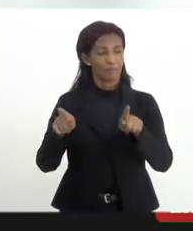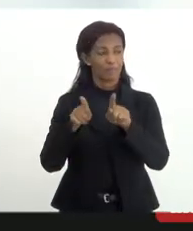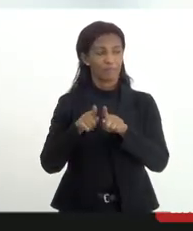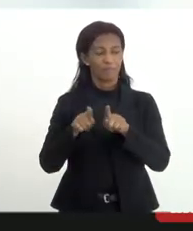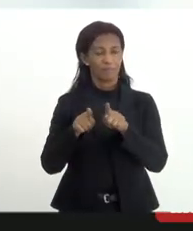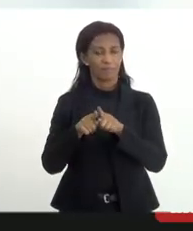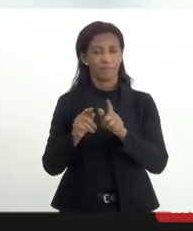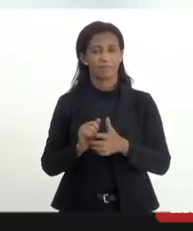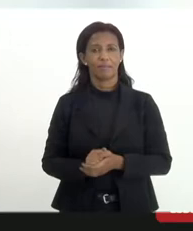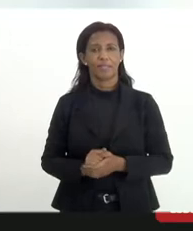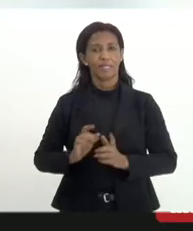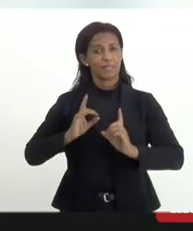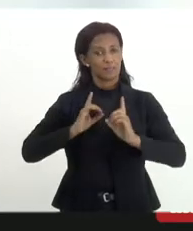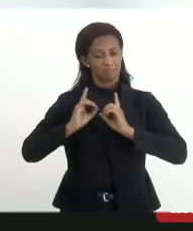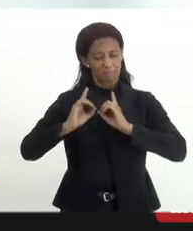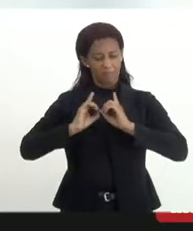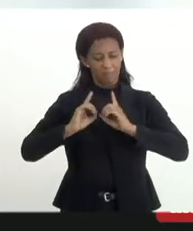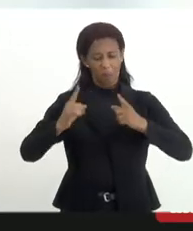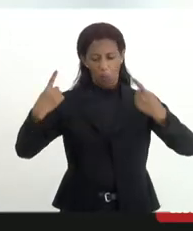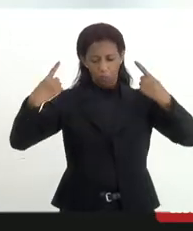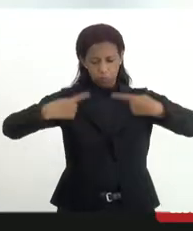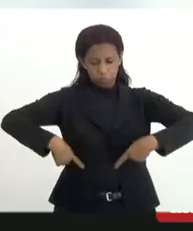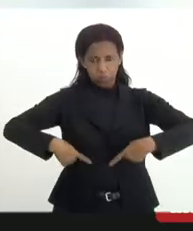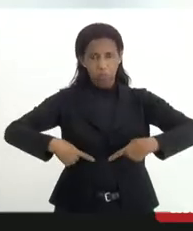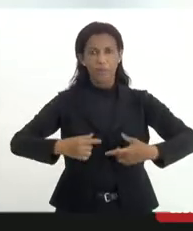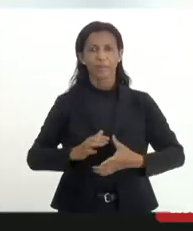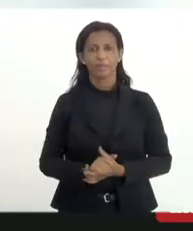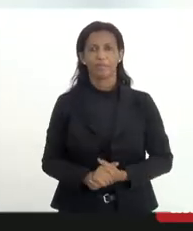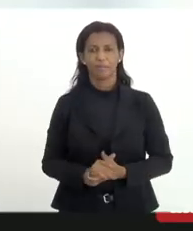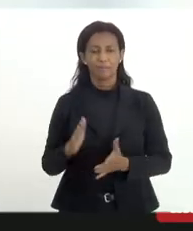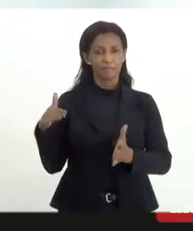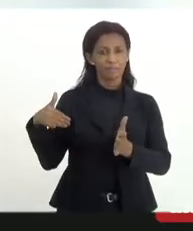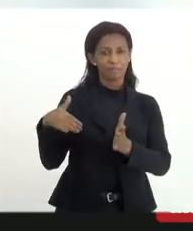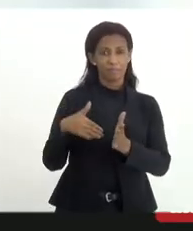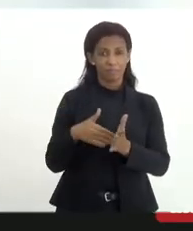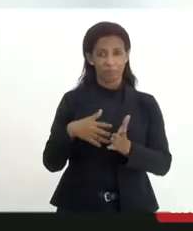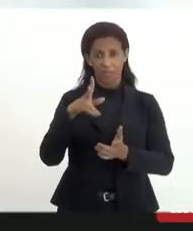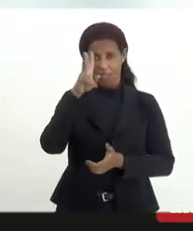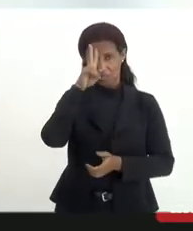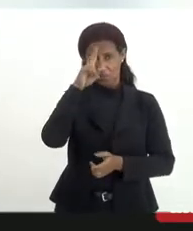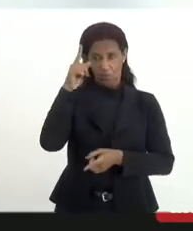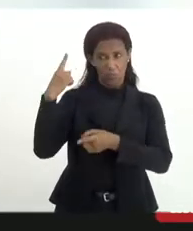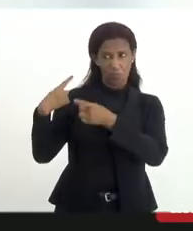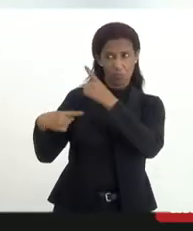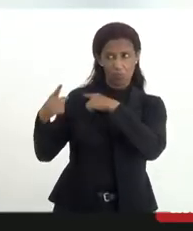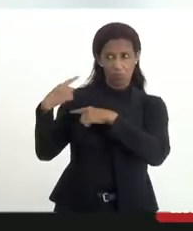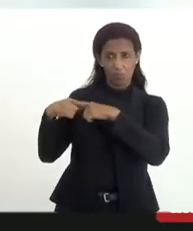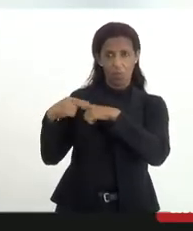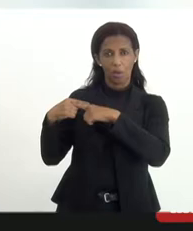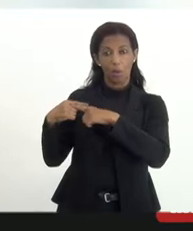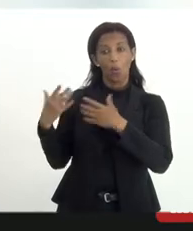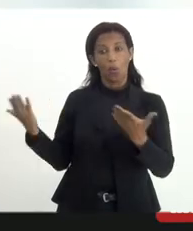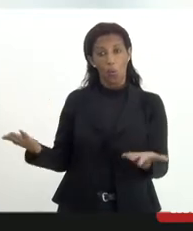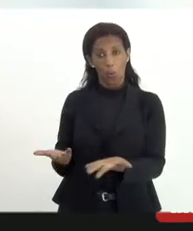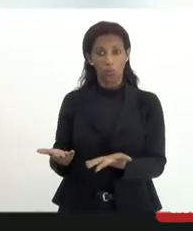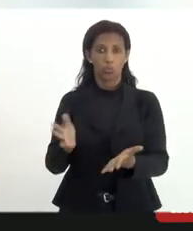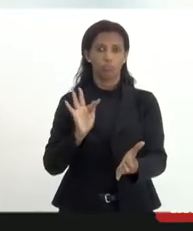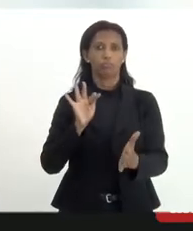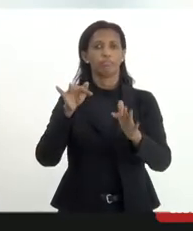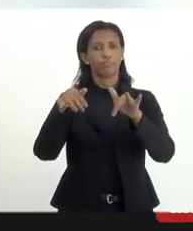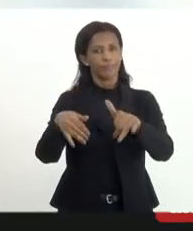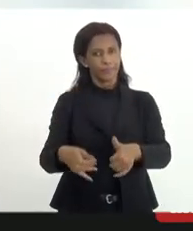Também, este debate que nós travamos na última segunda-feira e vamos encerrar no dia de hoje,